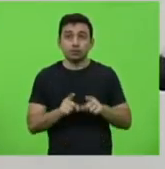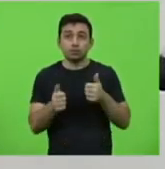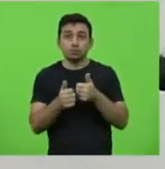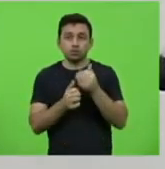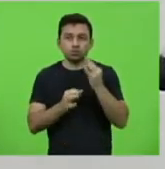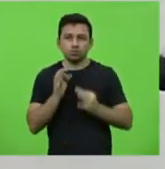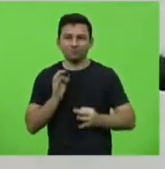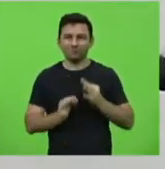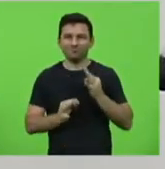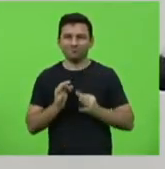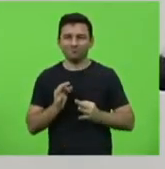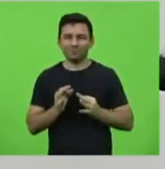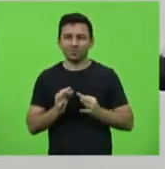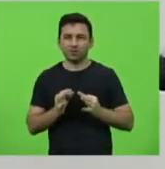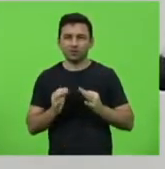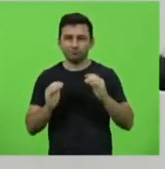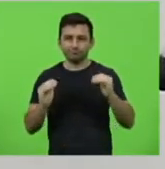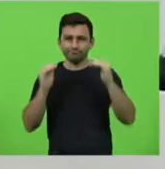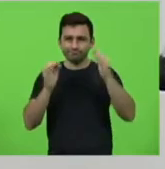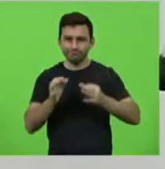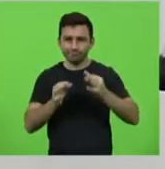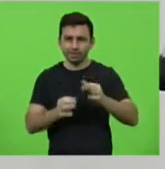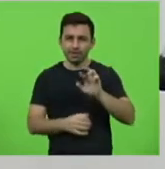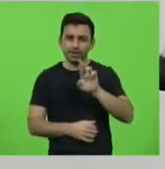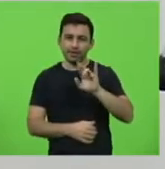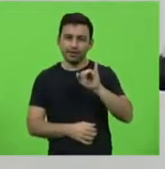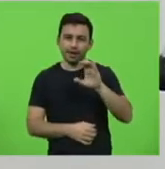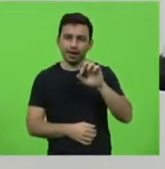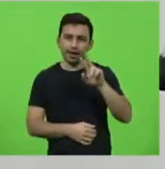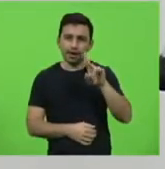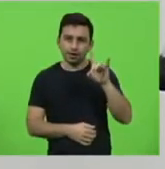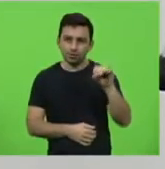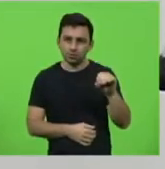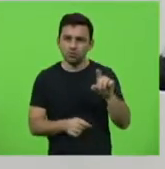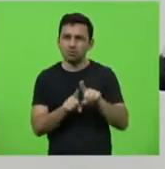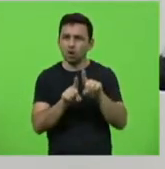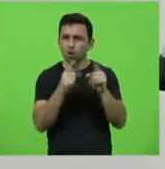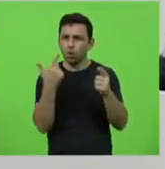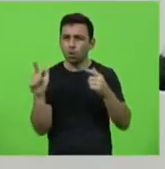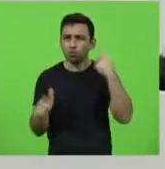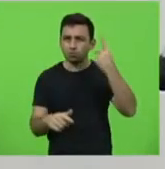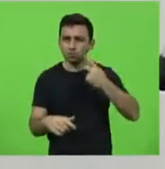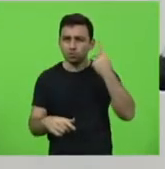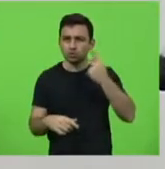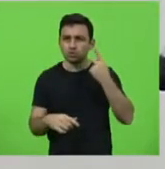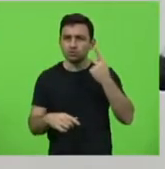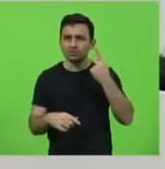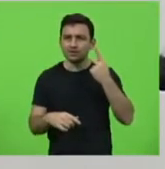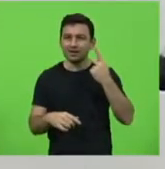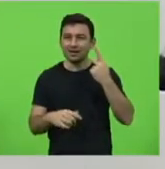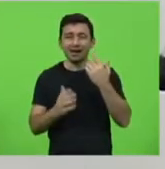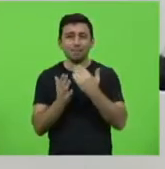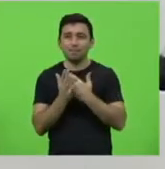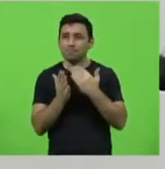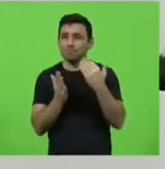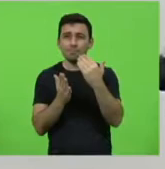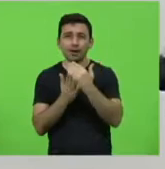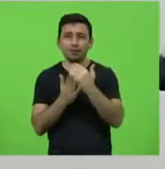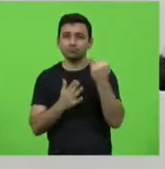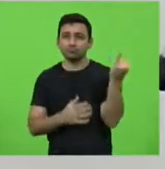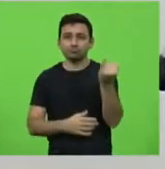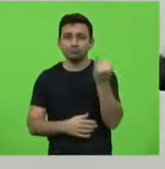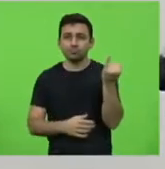também, desembargador Ricardo Hesler, e outros políticos. Acho que a coisa mais importante é